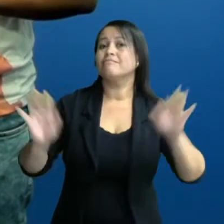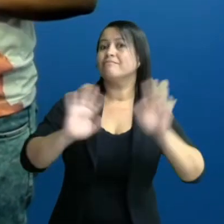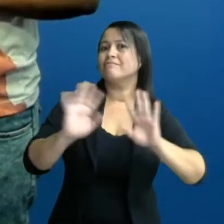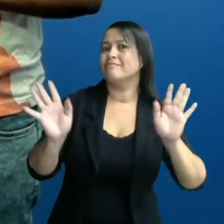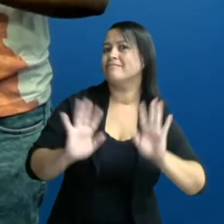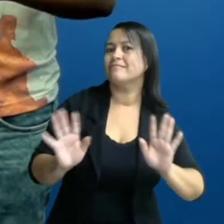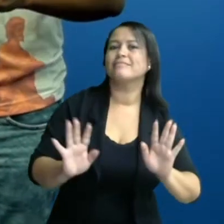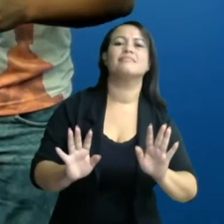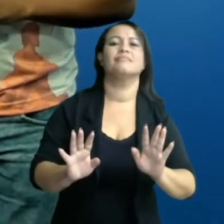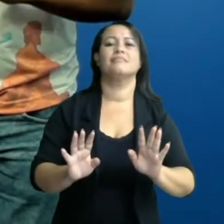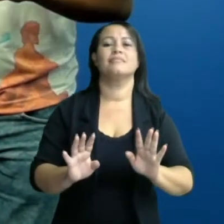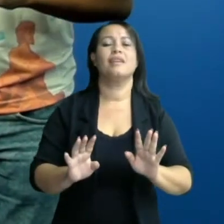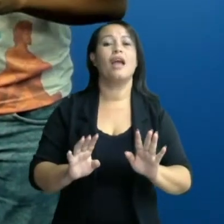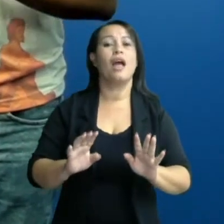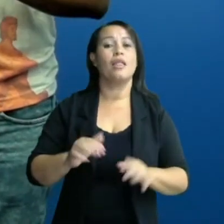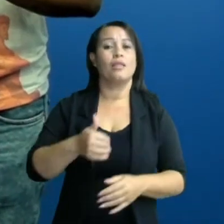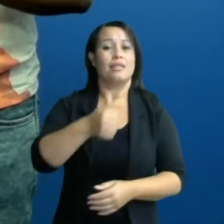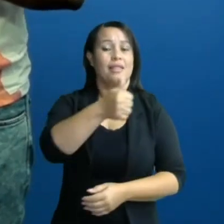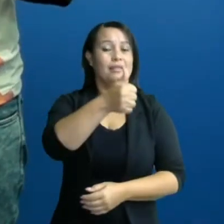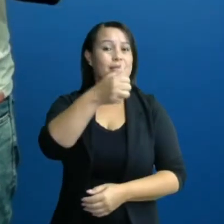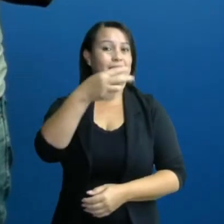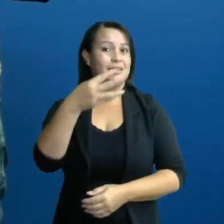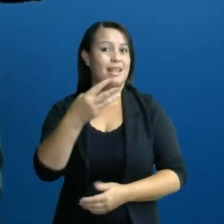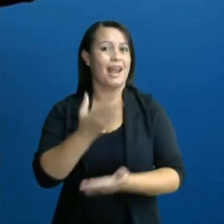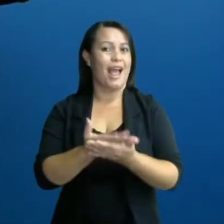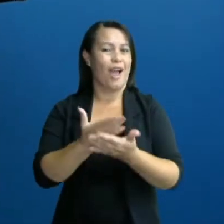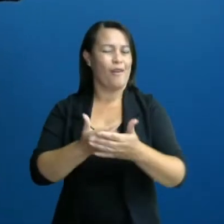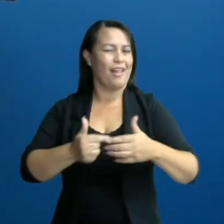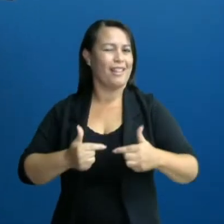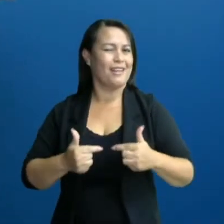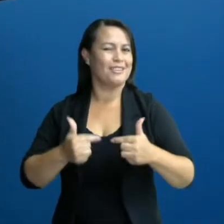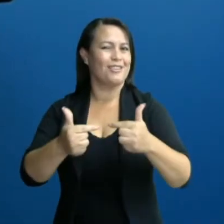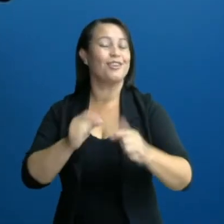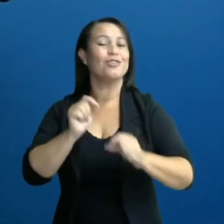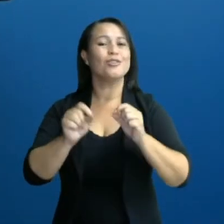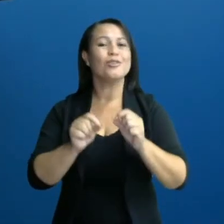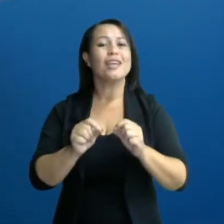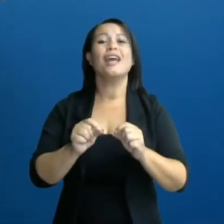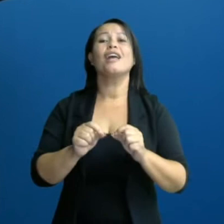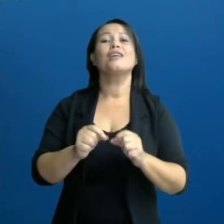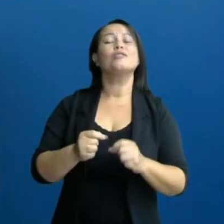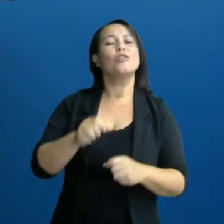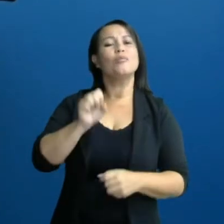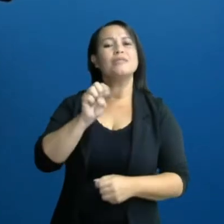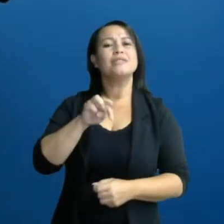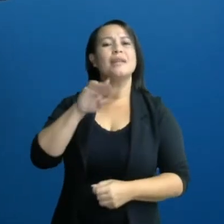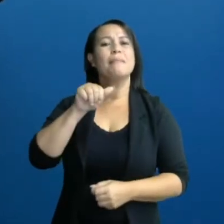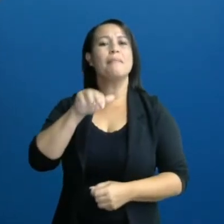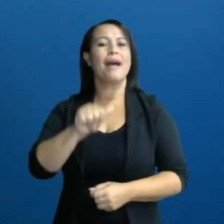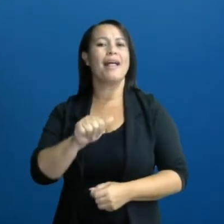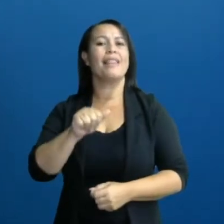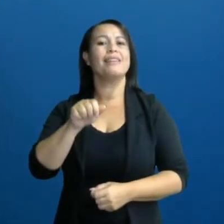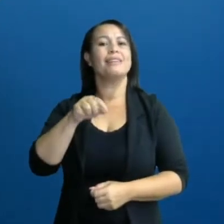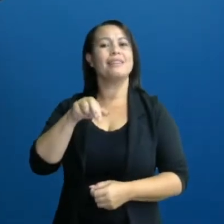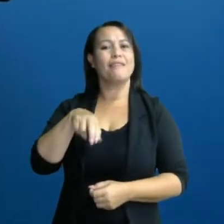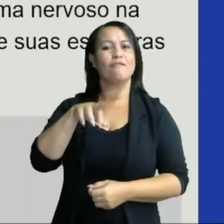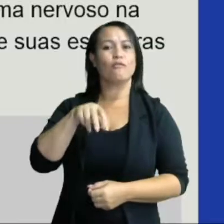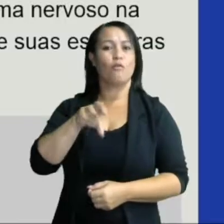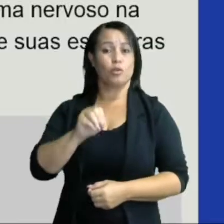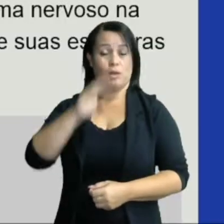Olá pessoal, nossa 13ª aula, aula da sorte, será sobre o sistema nervoso e suas principais